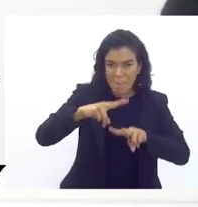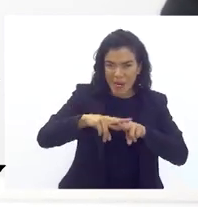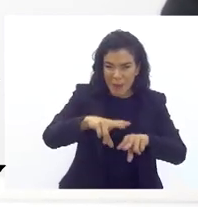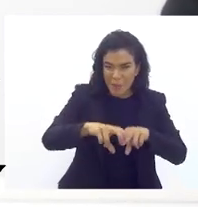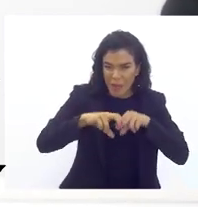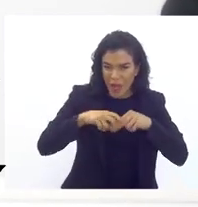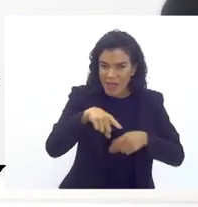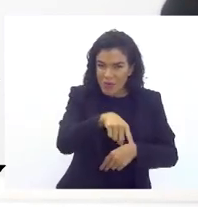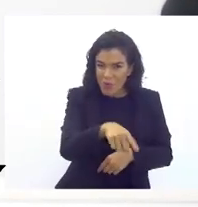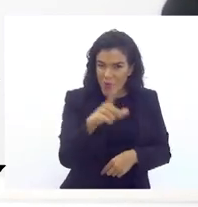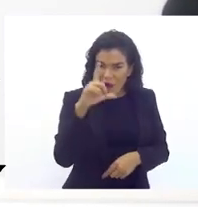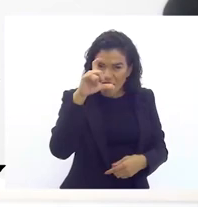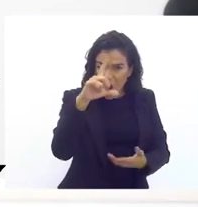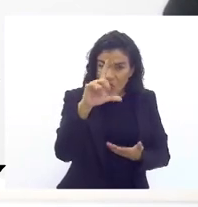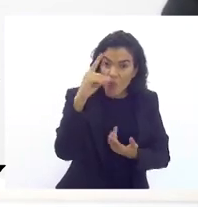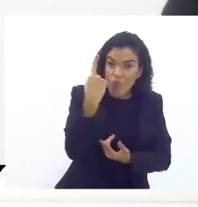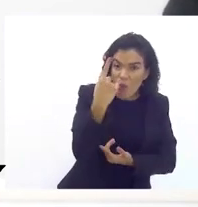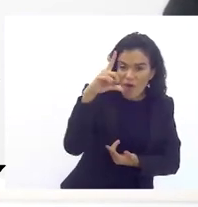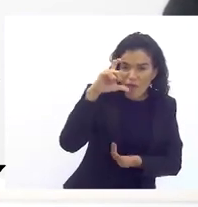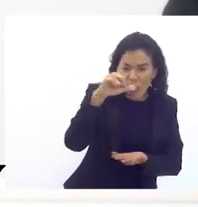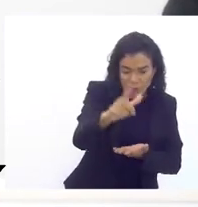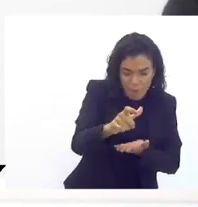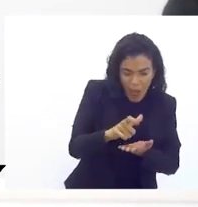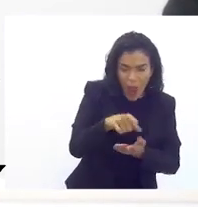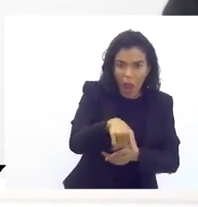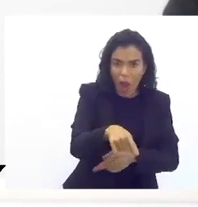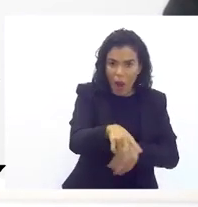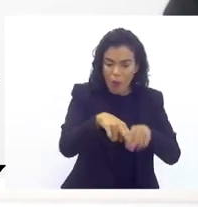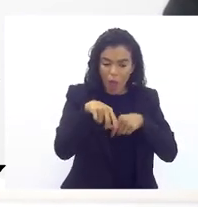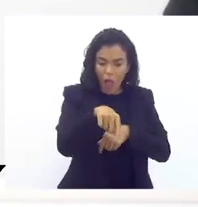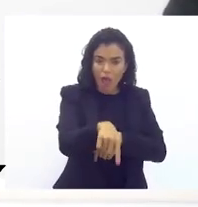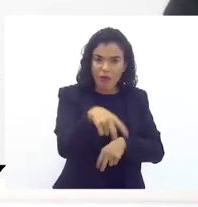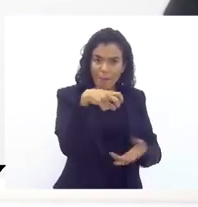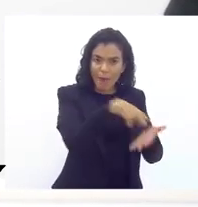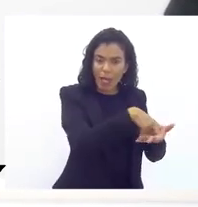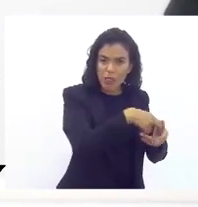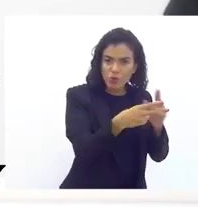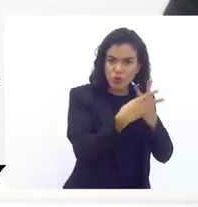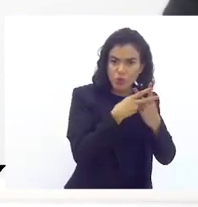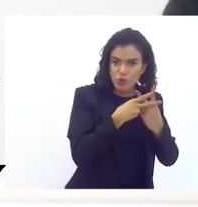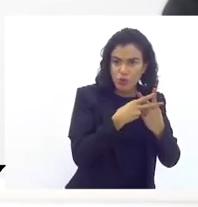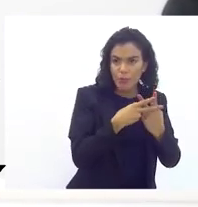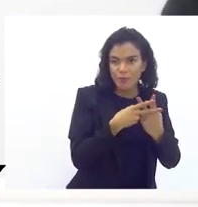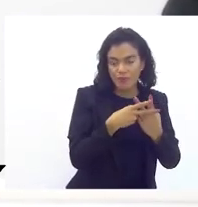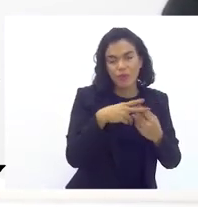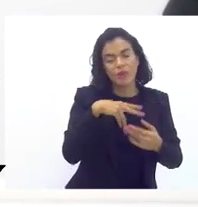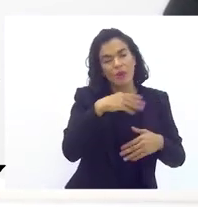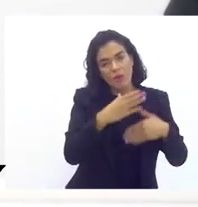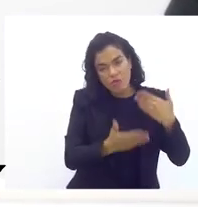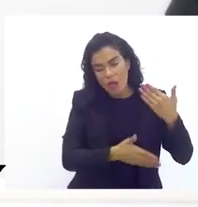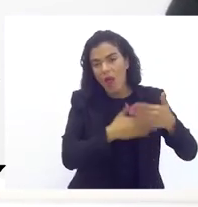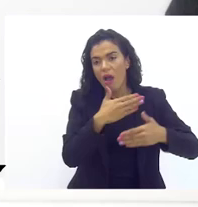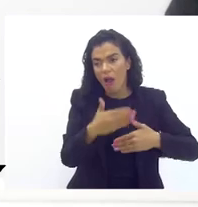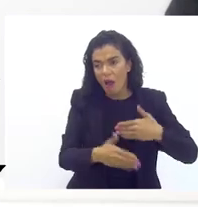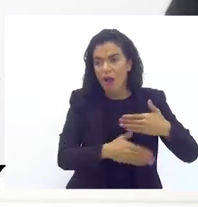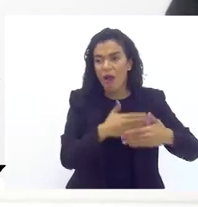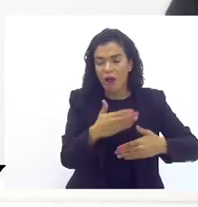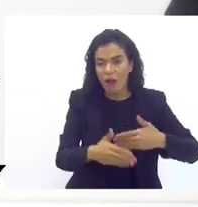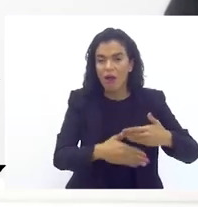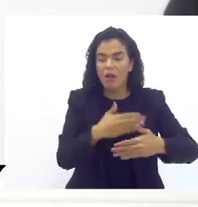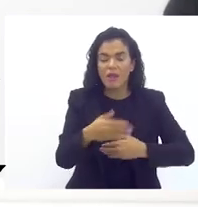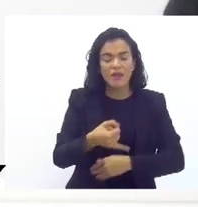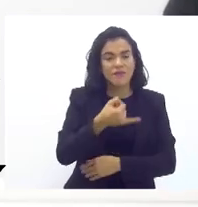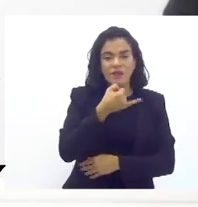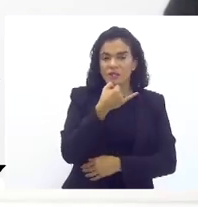então assim o que tá acontecendo aqui o processo penal ele vem sido cada vez mais infelizmente cada